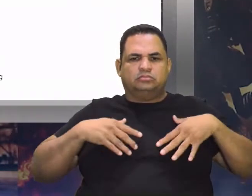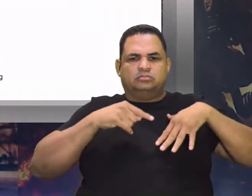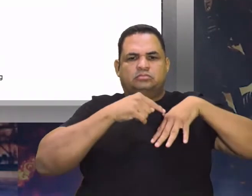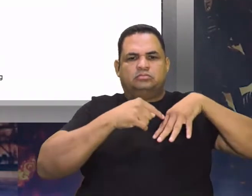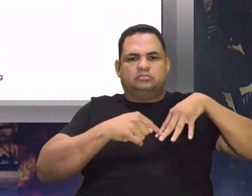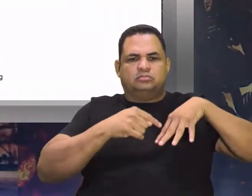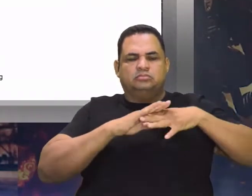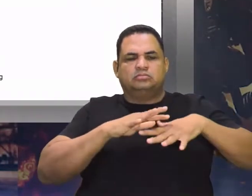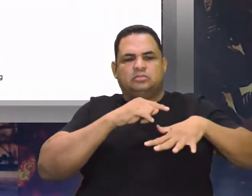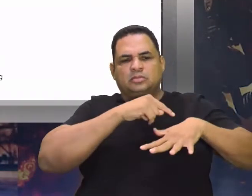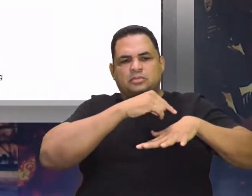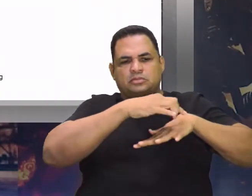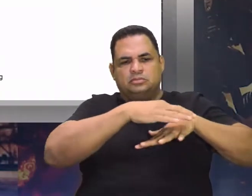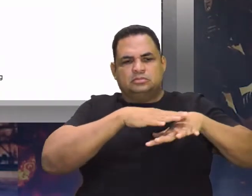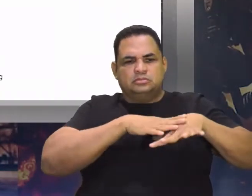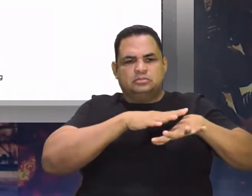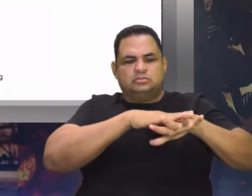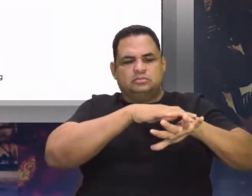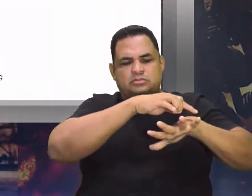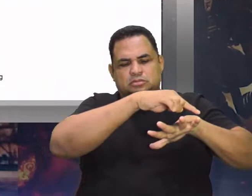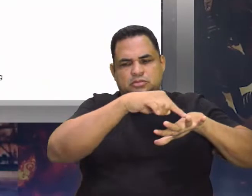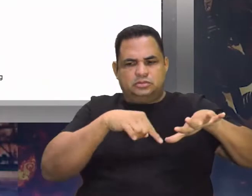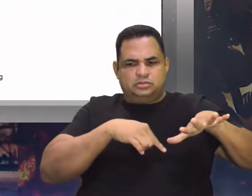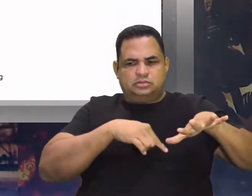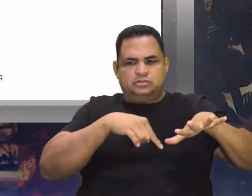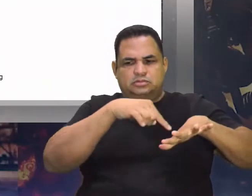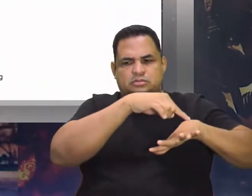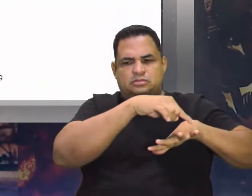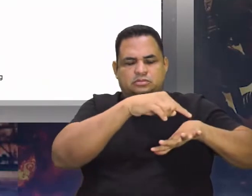membros com 5 dedos